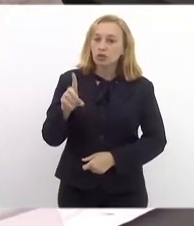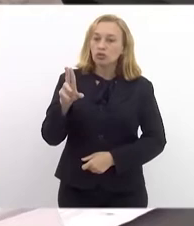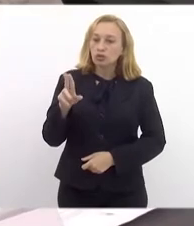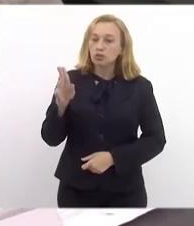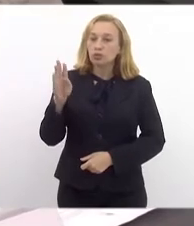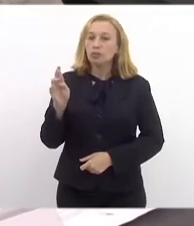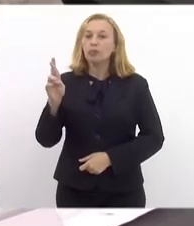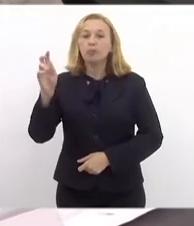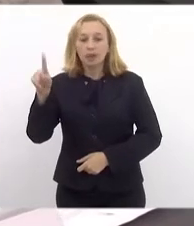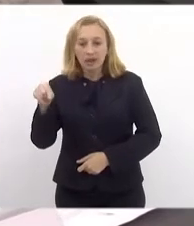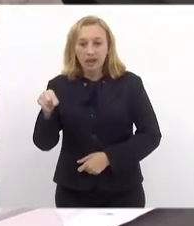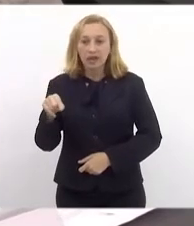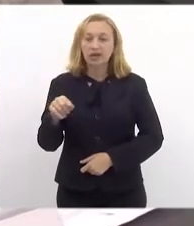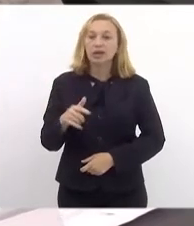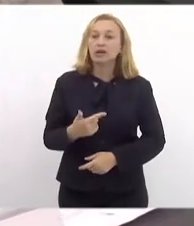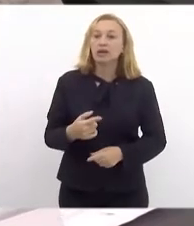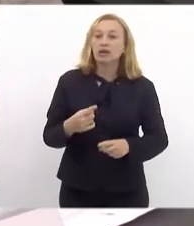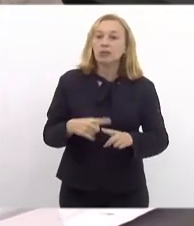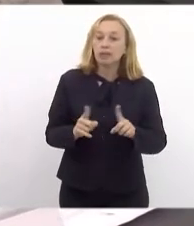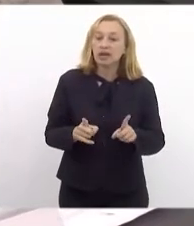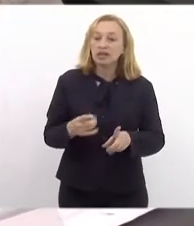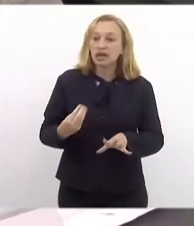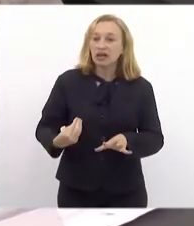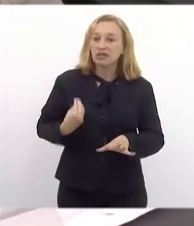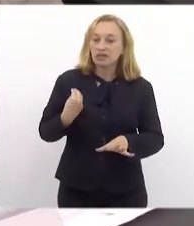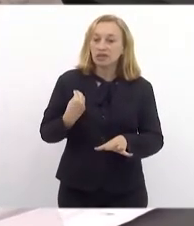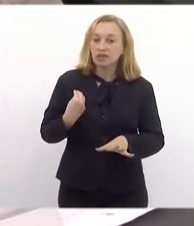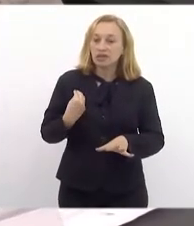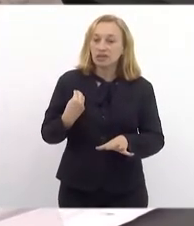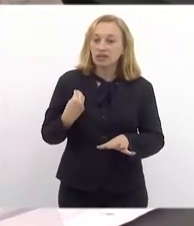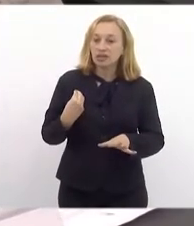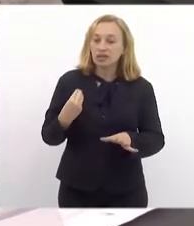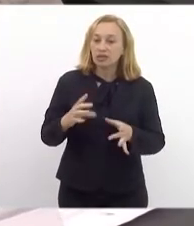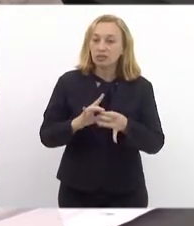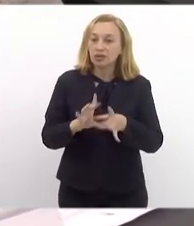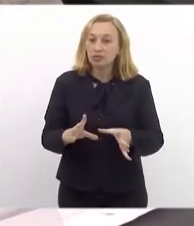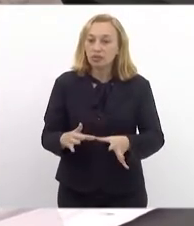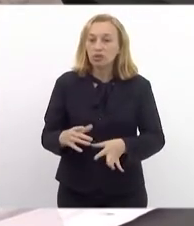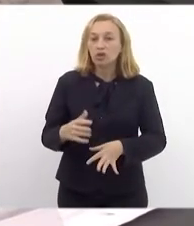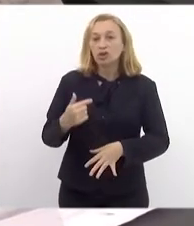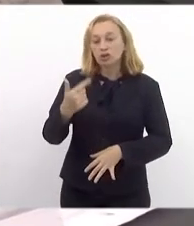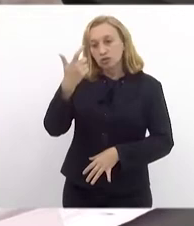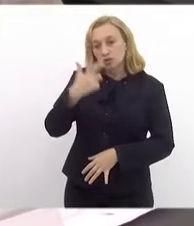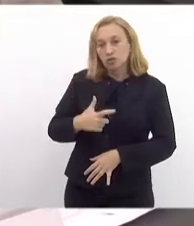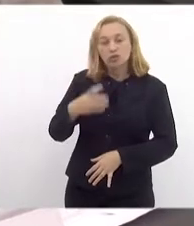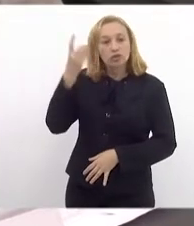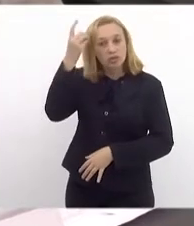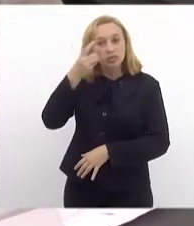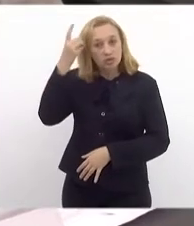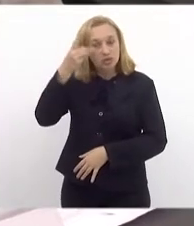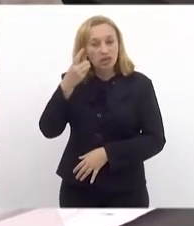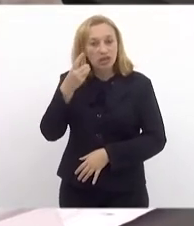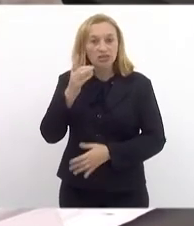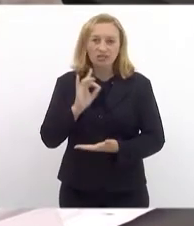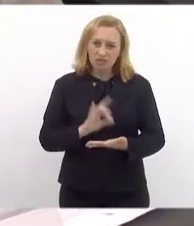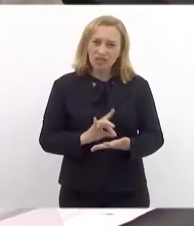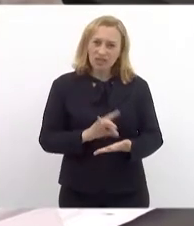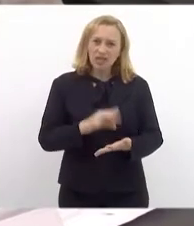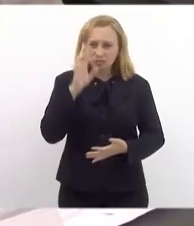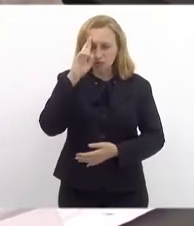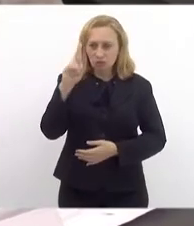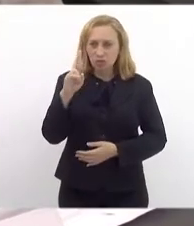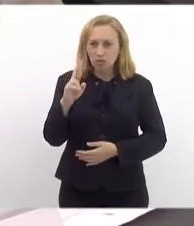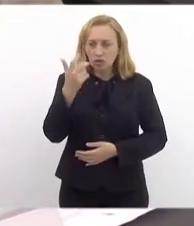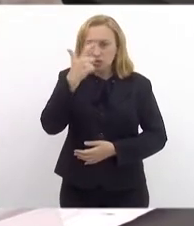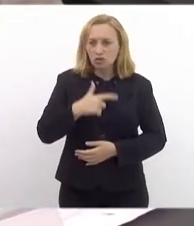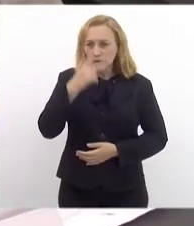vida me permitiu assim praticamente não exercer né porque virei Deputado e para ser mais sincero que o senhor ainda